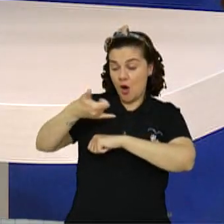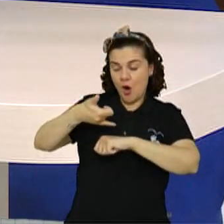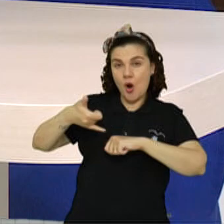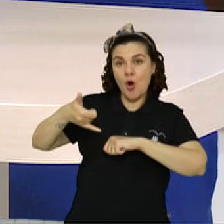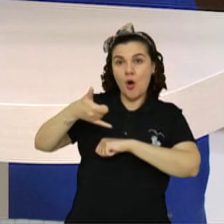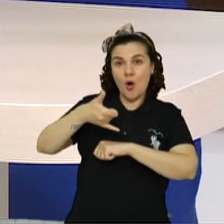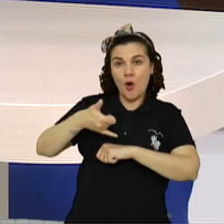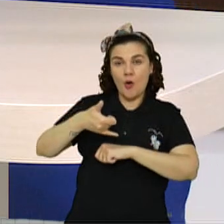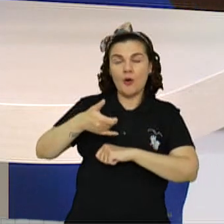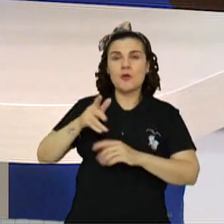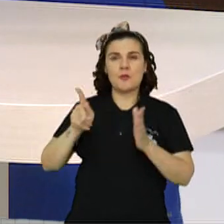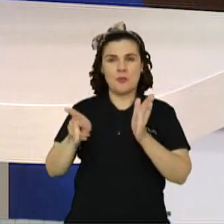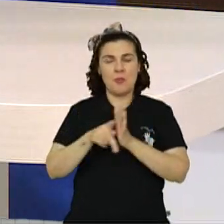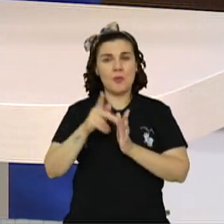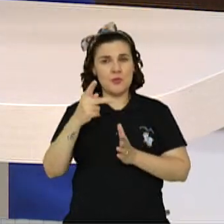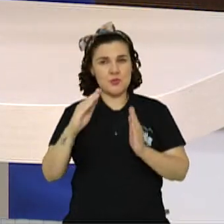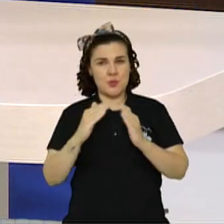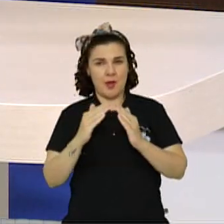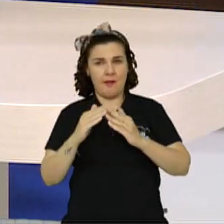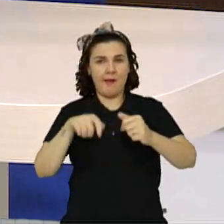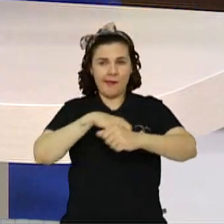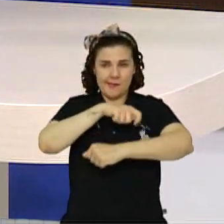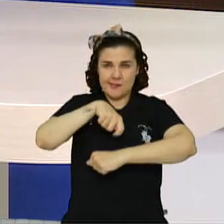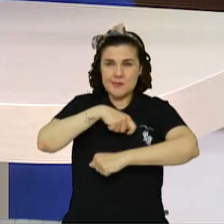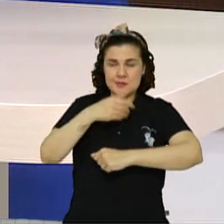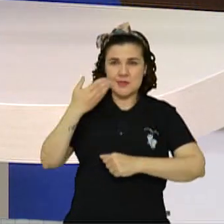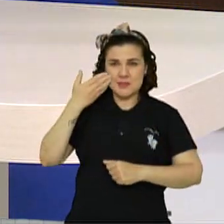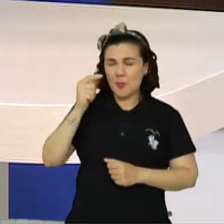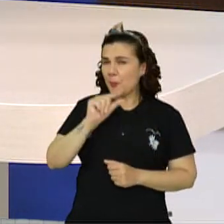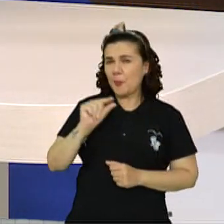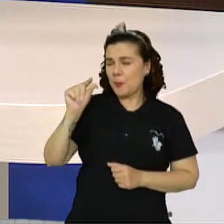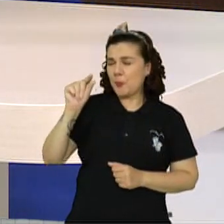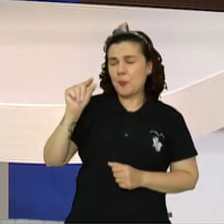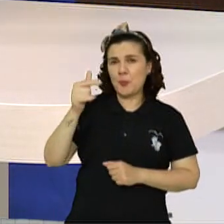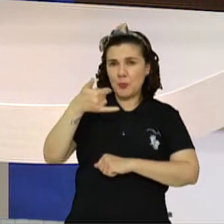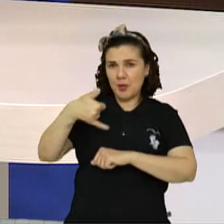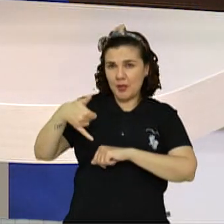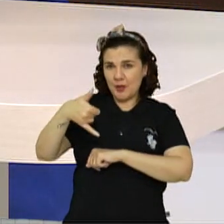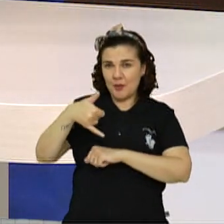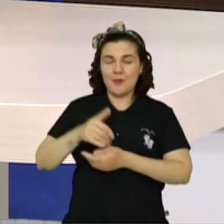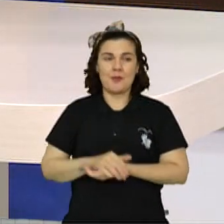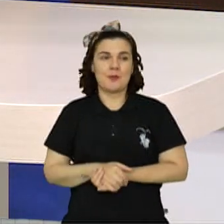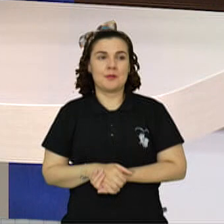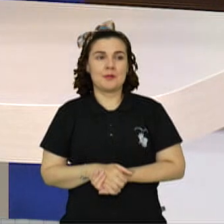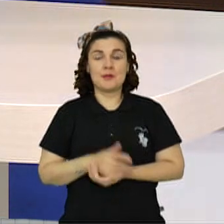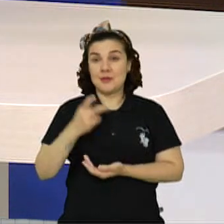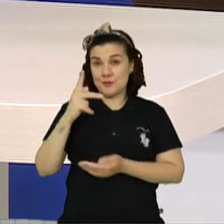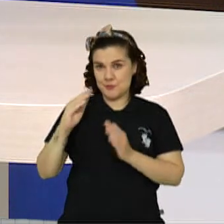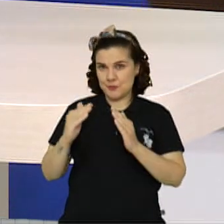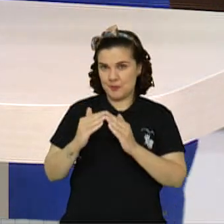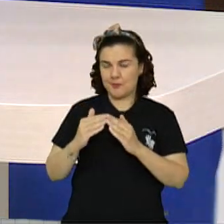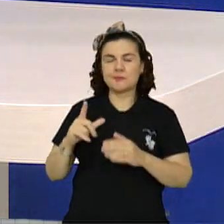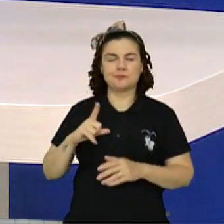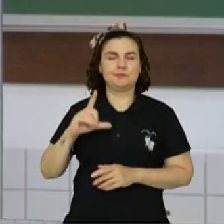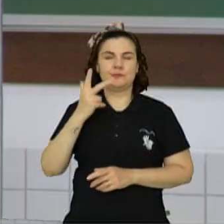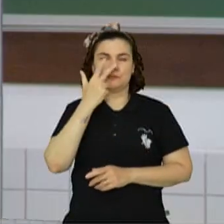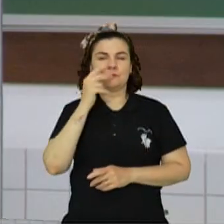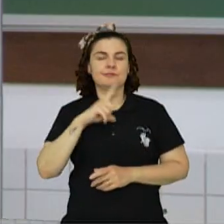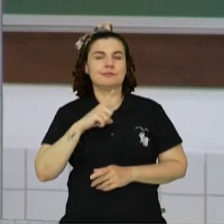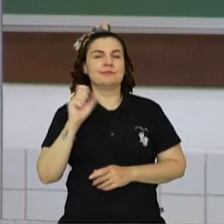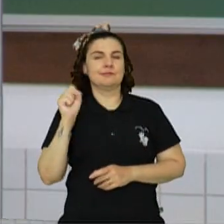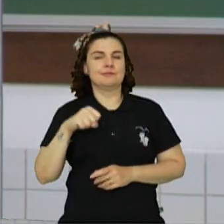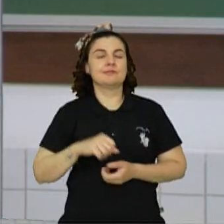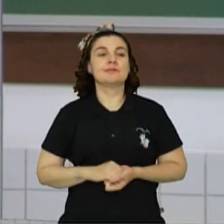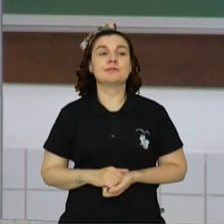óleo vegetal, pessoal, né? Peguem lá um pouquinho de óleo, um pouquinho só de óleo, lá na casa de vocês, tenho certeza que vocês vão encontrar